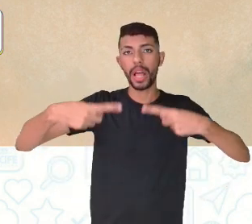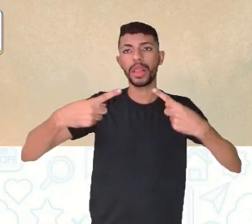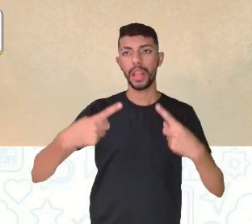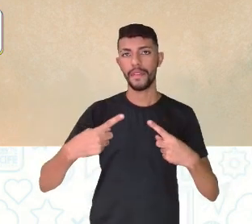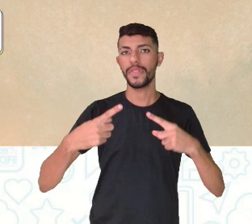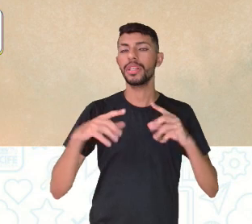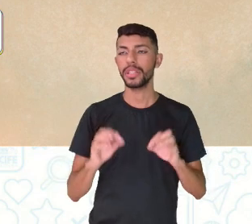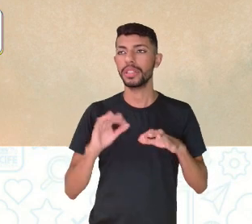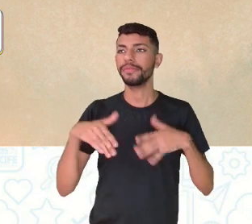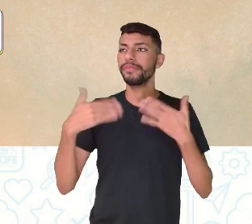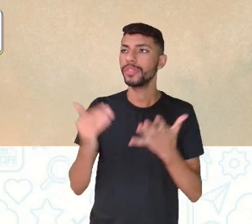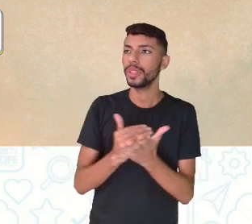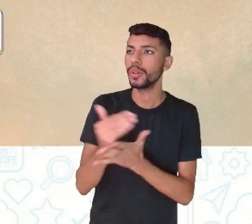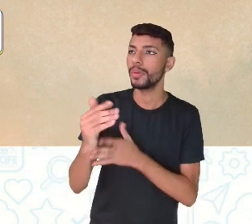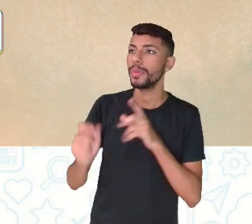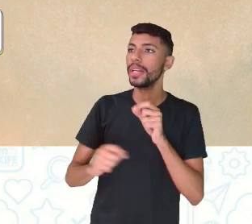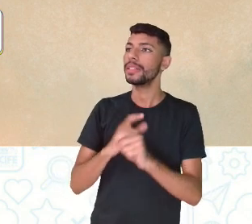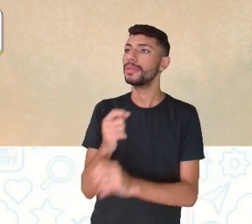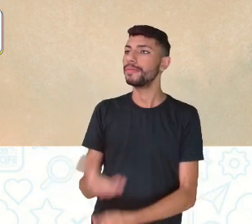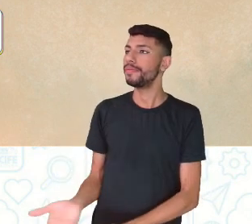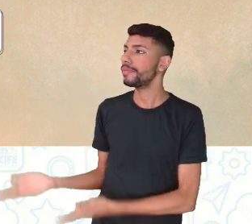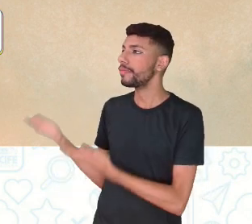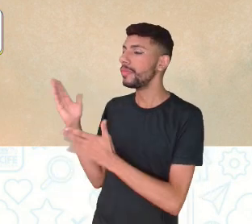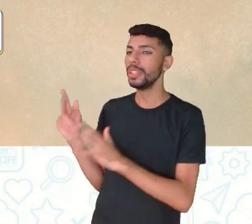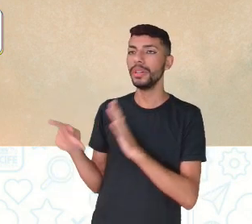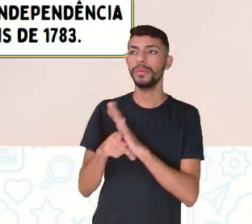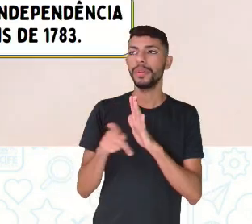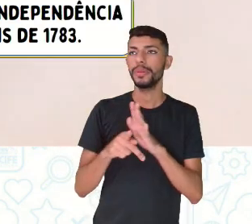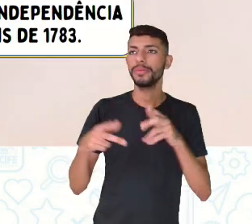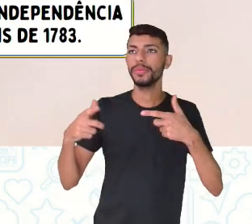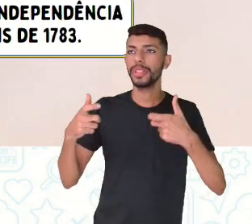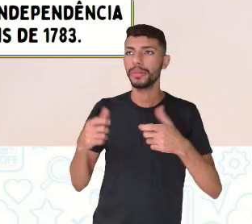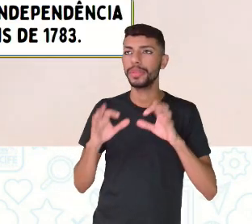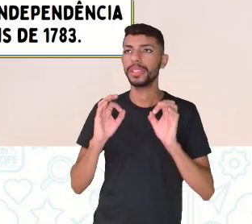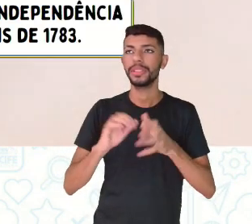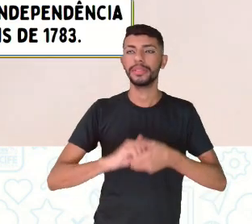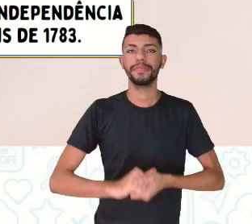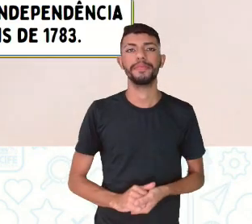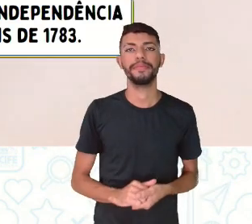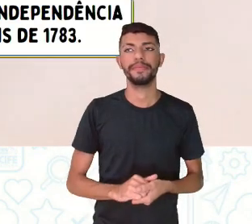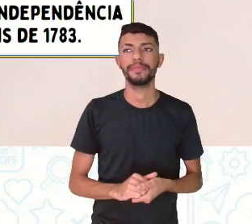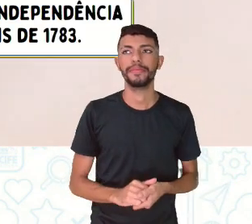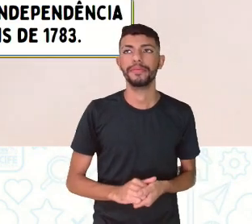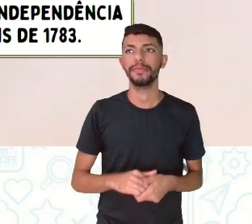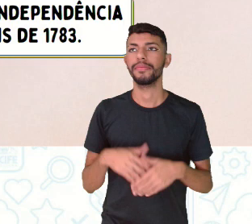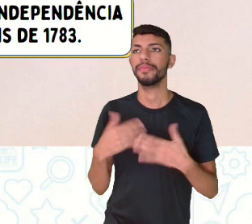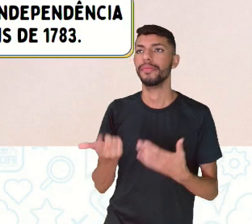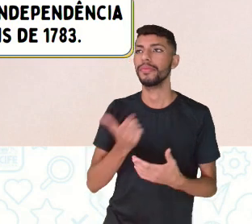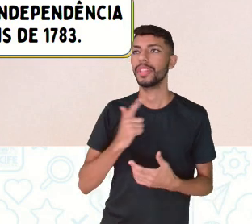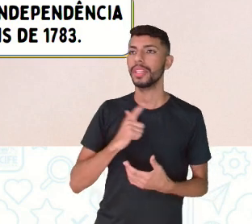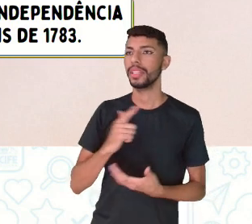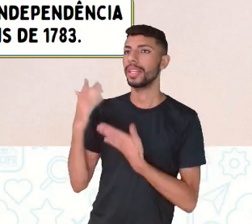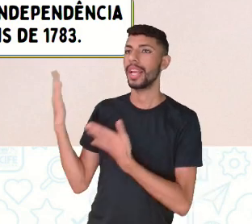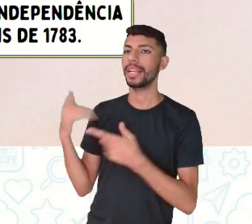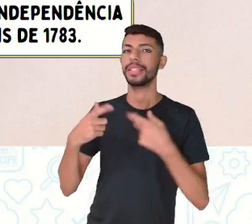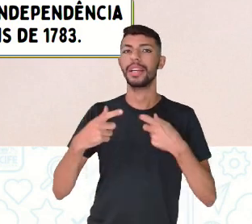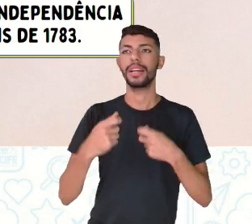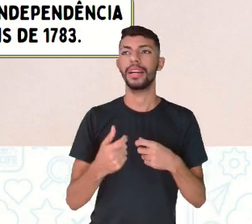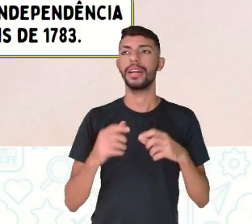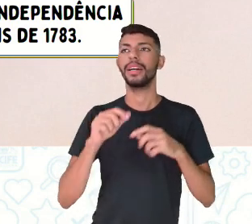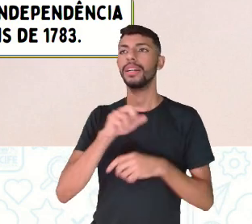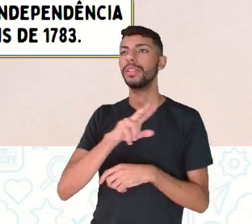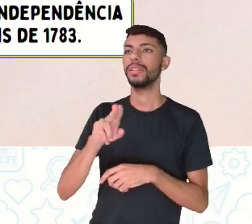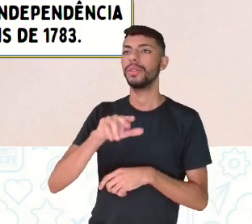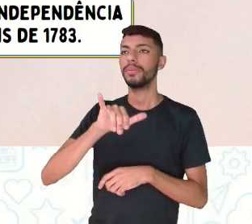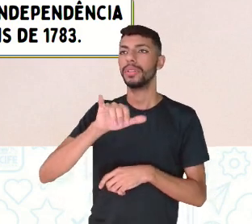aí começa essa questão dos confrontos armados. E aí existe essa batalha, né? A